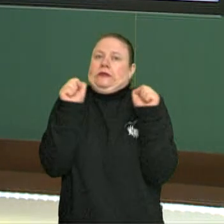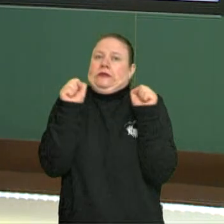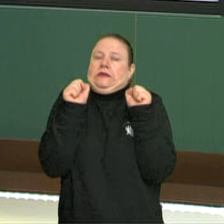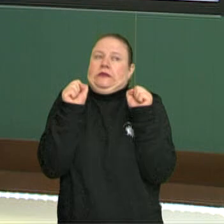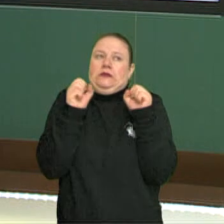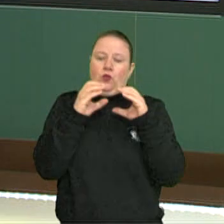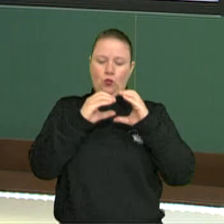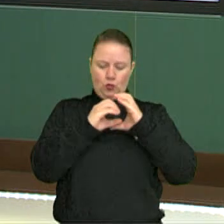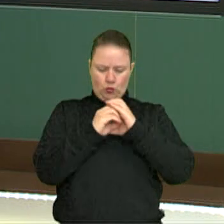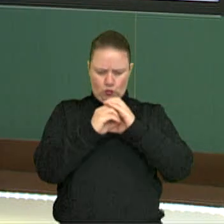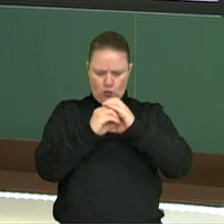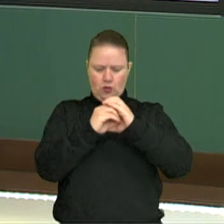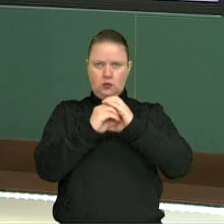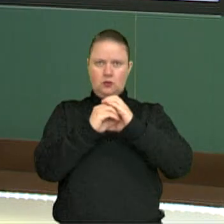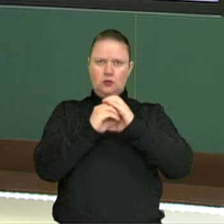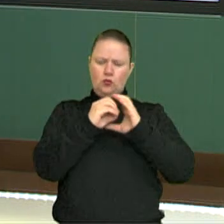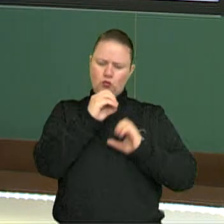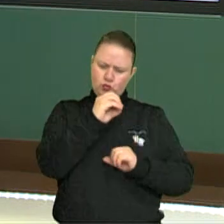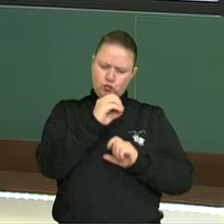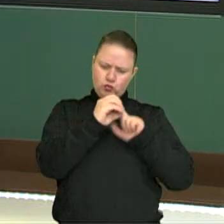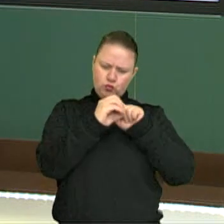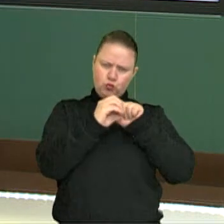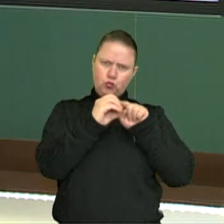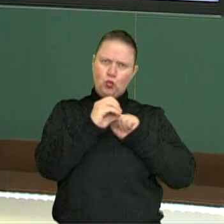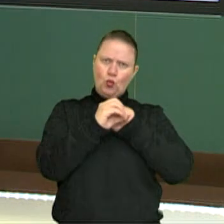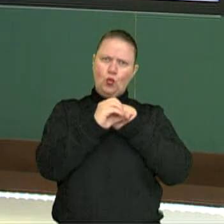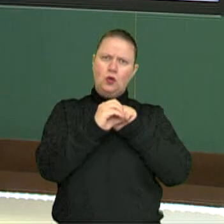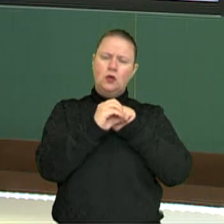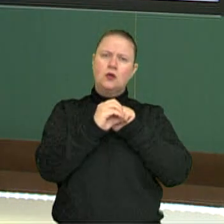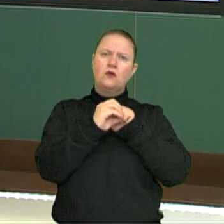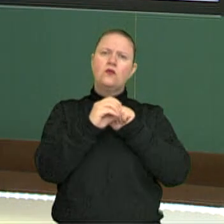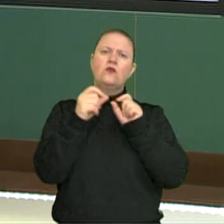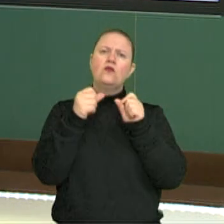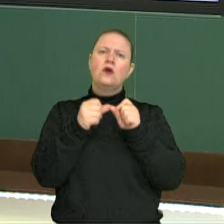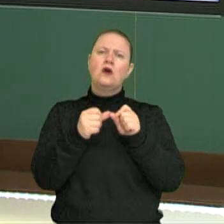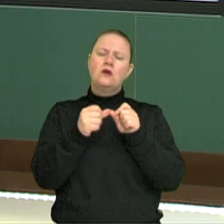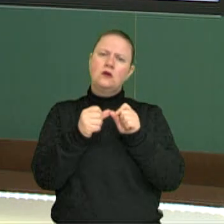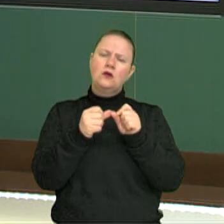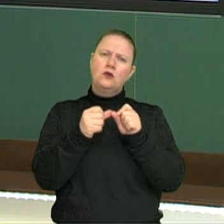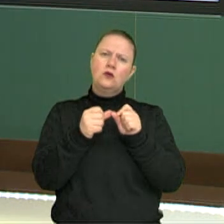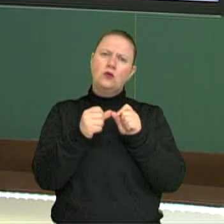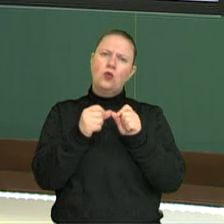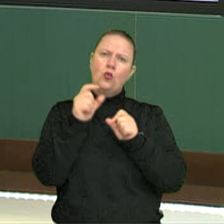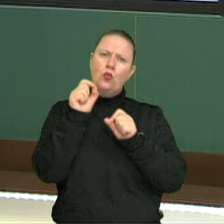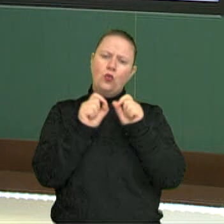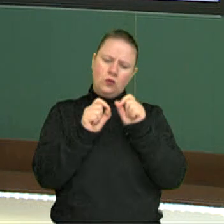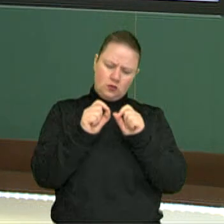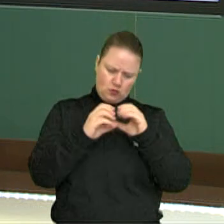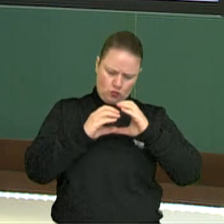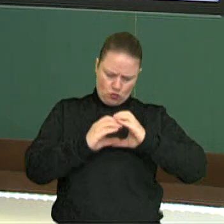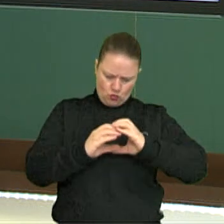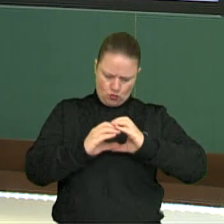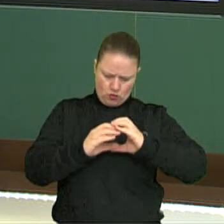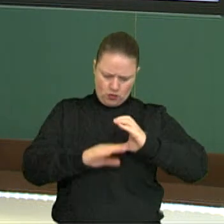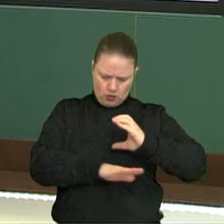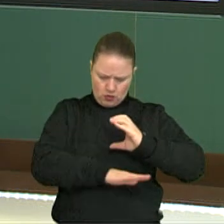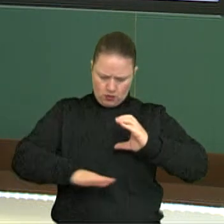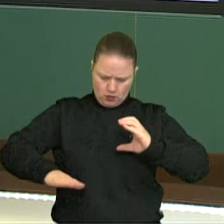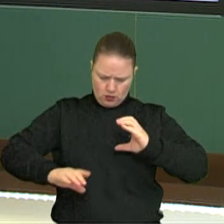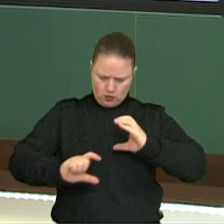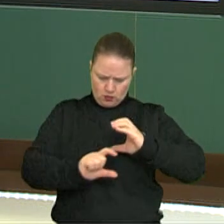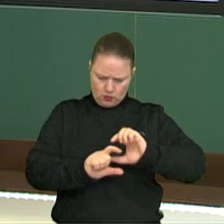na ponta do pêndulo deixava um espaço entre ela e o rodapé da parede. No verão,